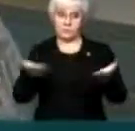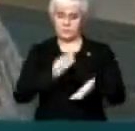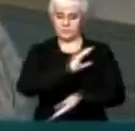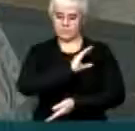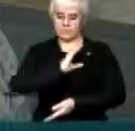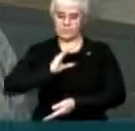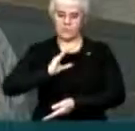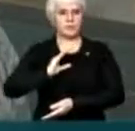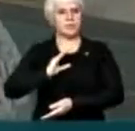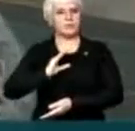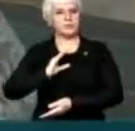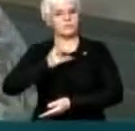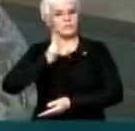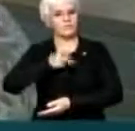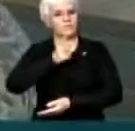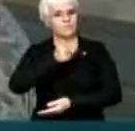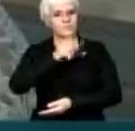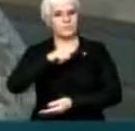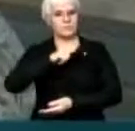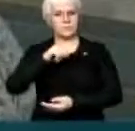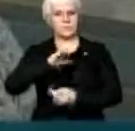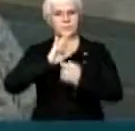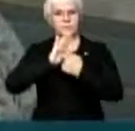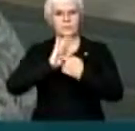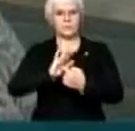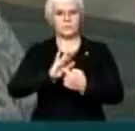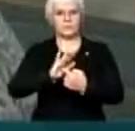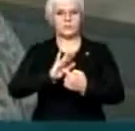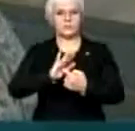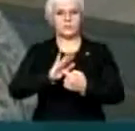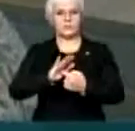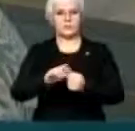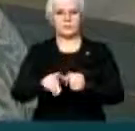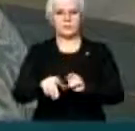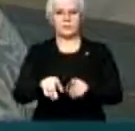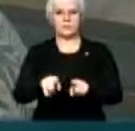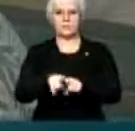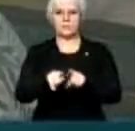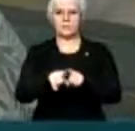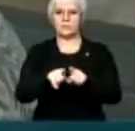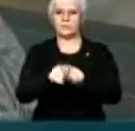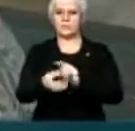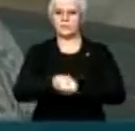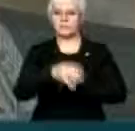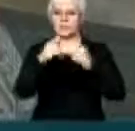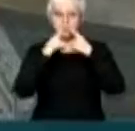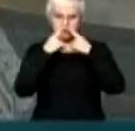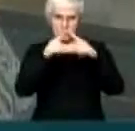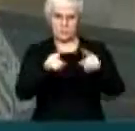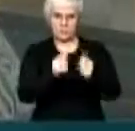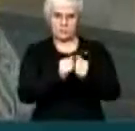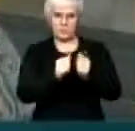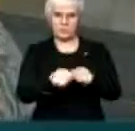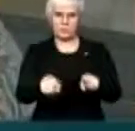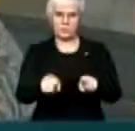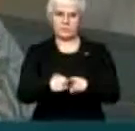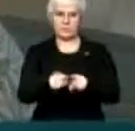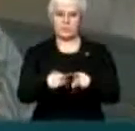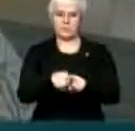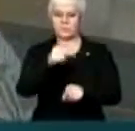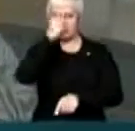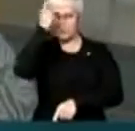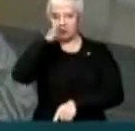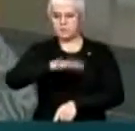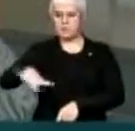é palco, né, permanente de denúncias e da presença de quem vive